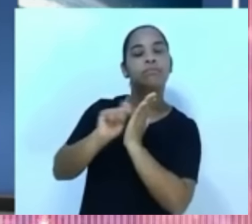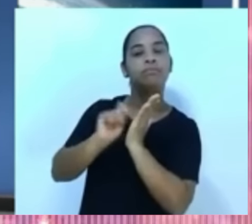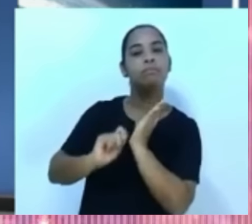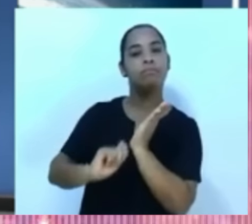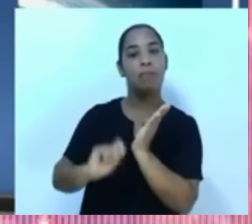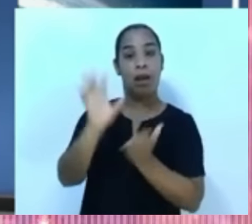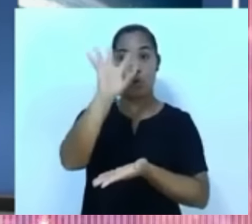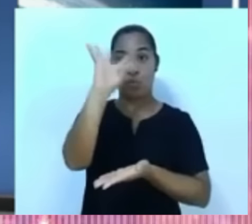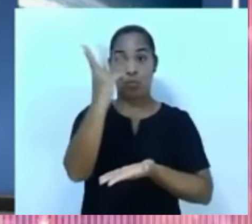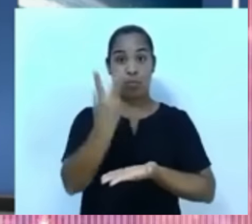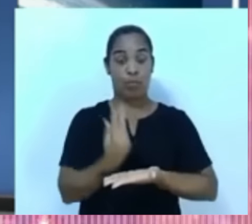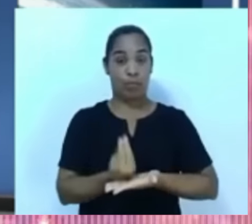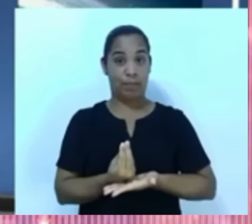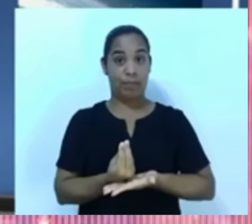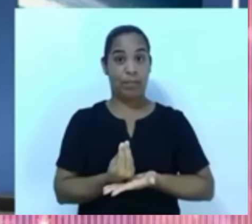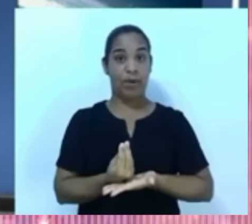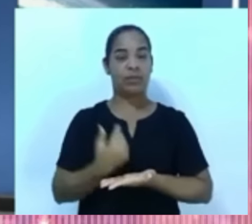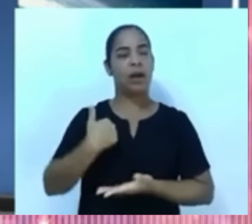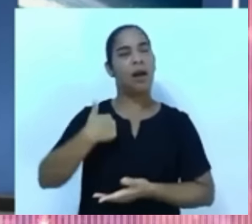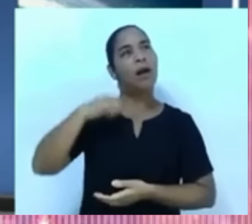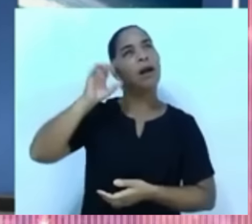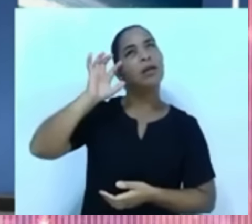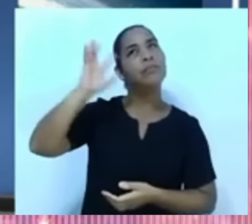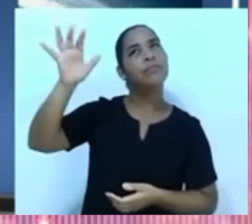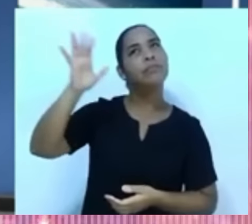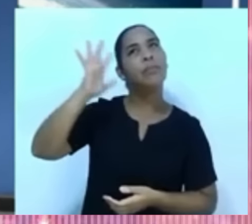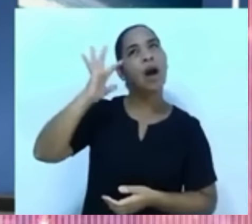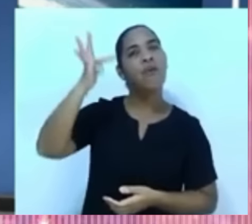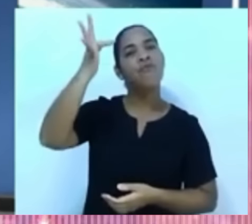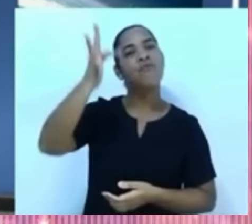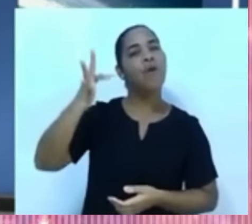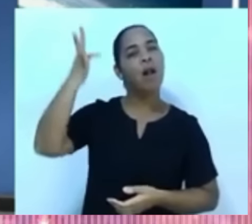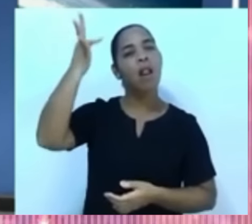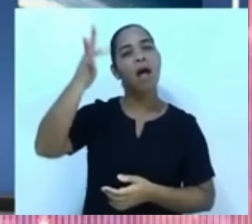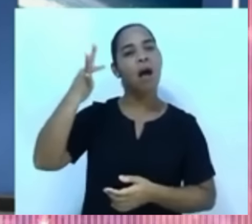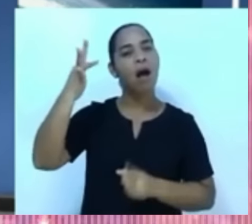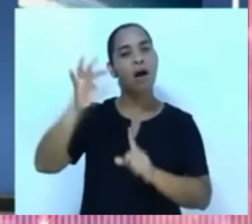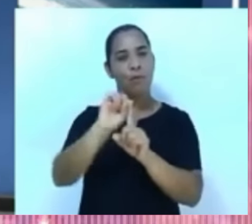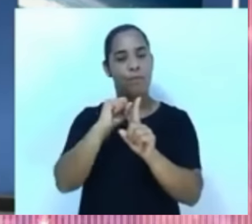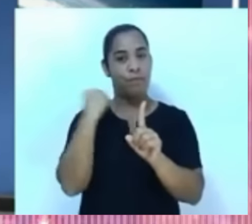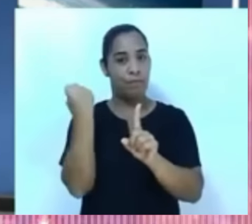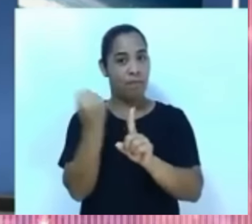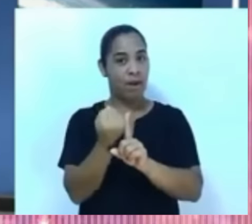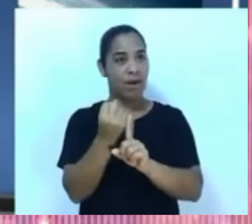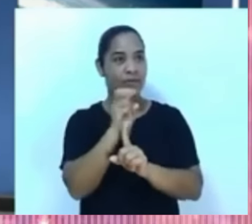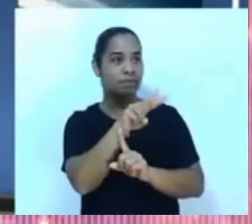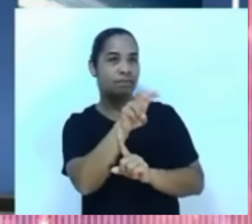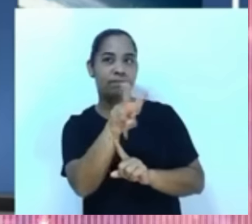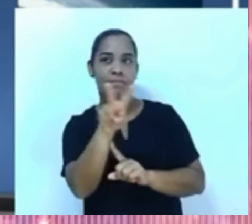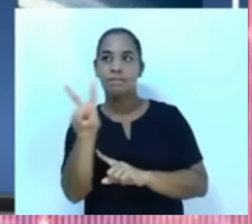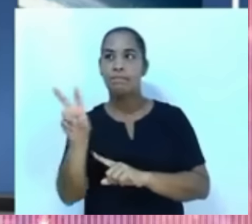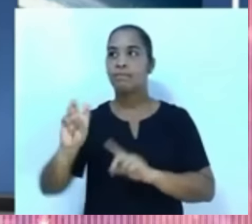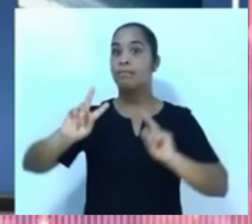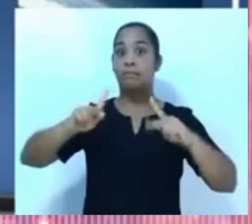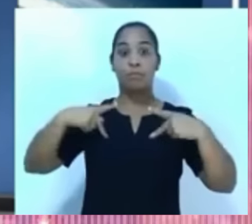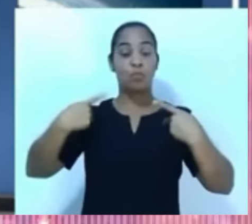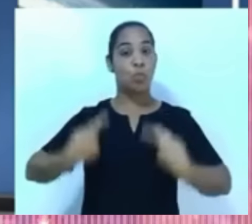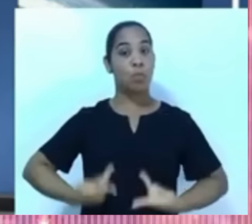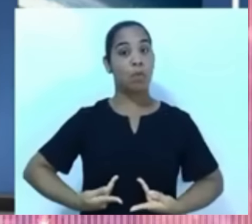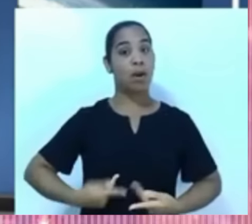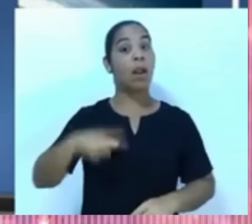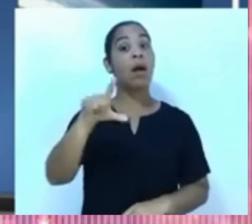fazendo uma análise filosófico sociológica da humanidade elegeu na